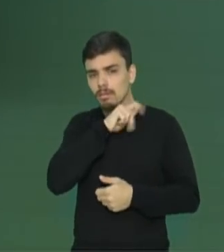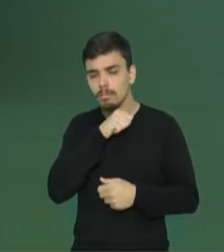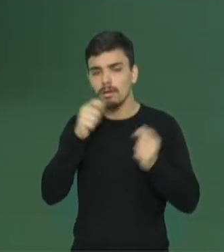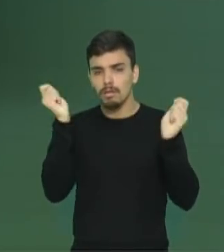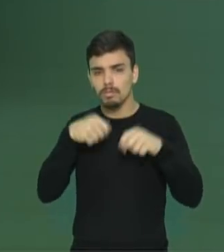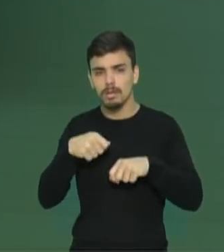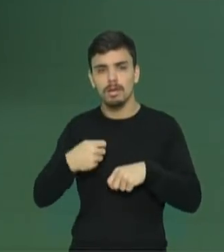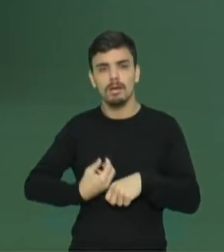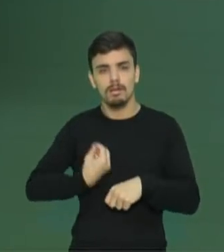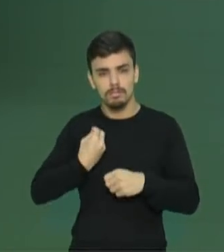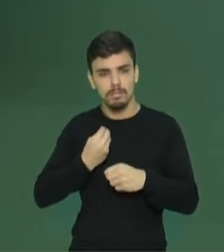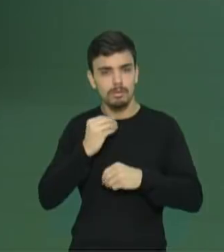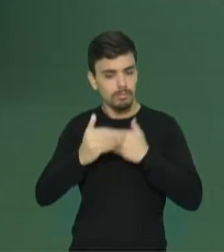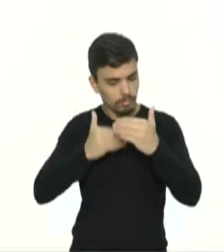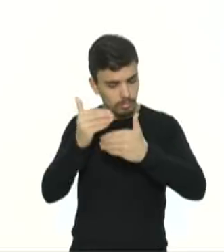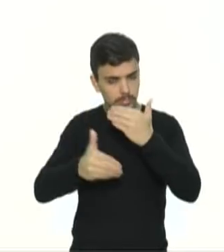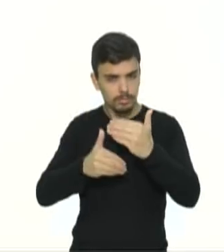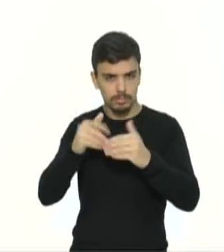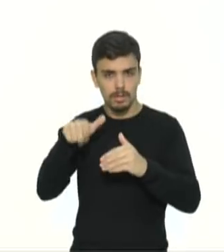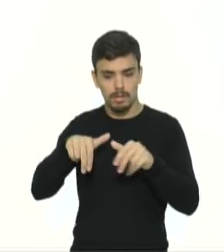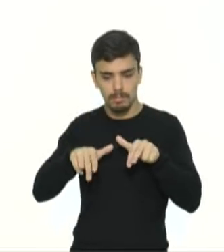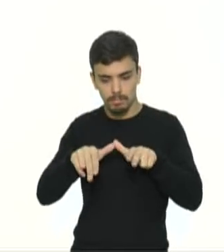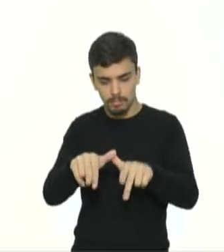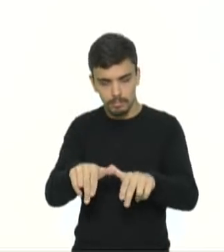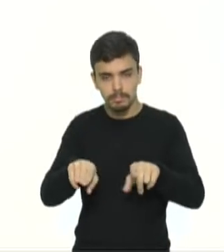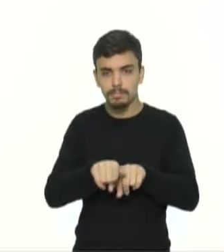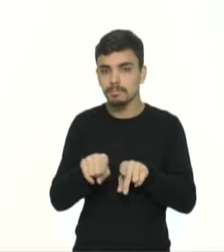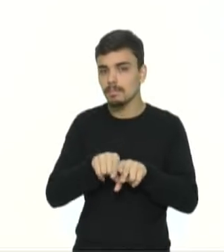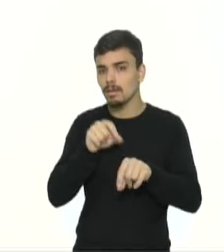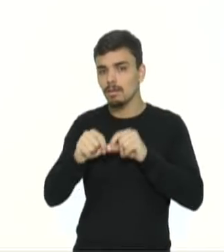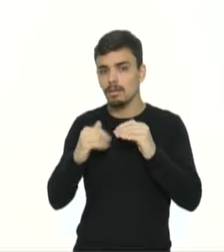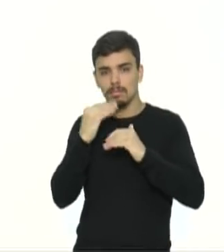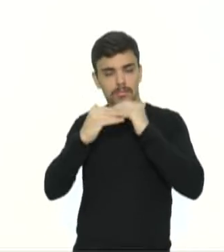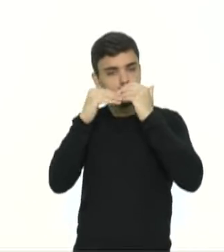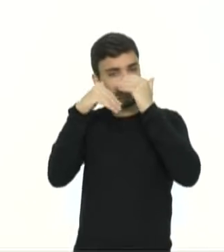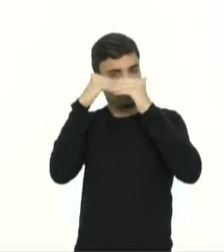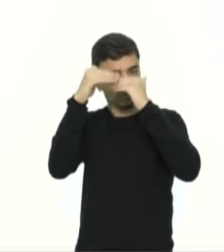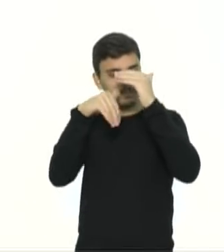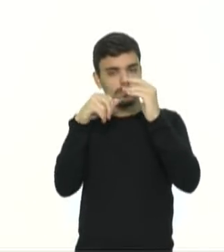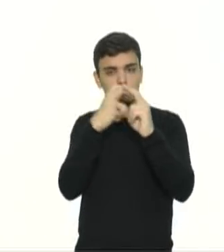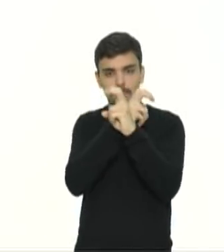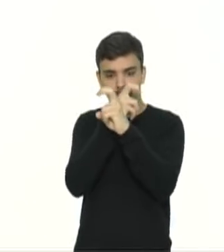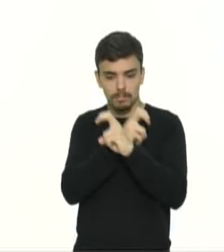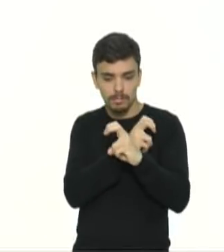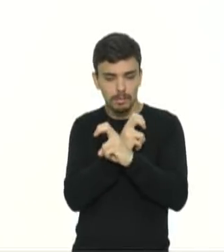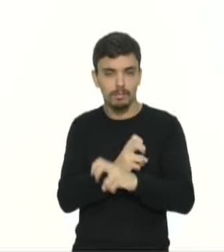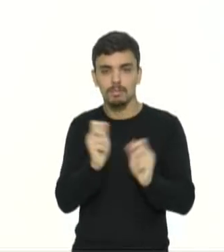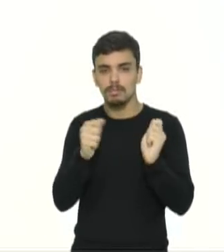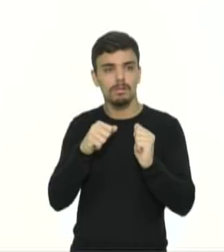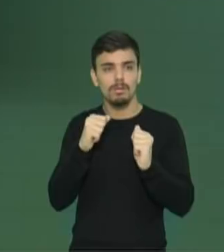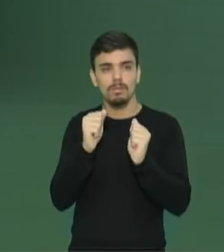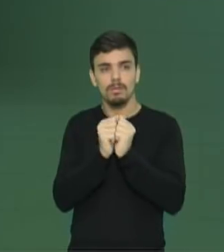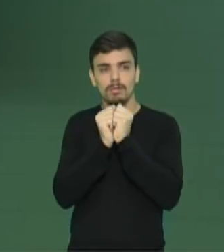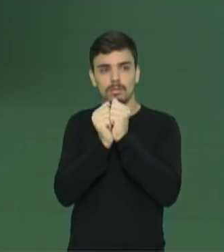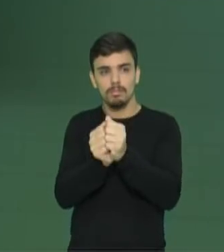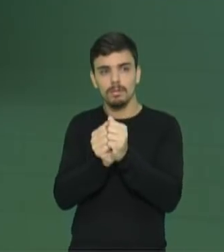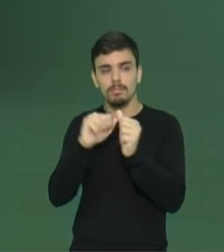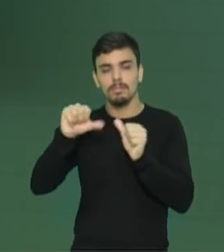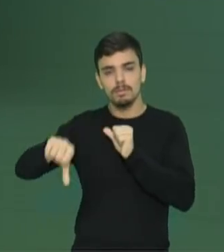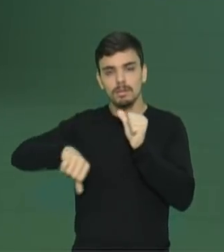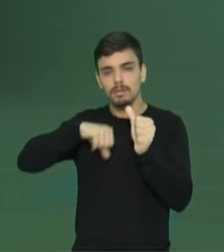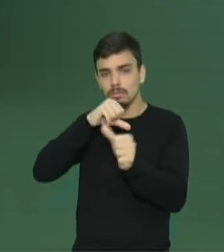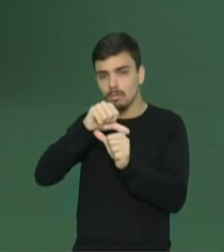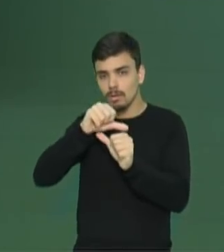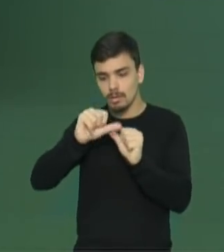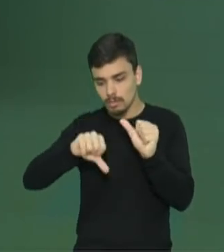água são os artrópodes. Para poder crescer, esse esqueleto não acompanha, eles têm que fazer esse processo de trocar de